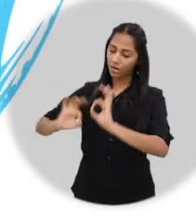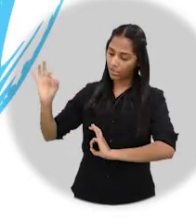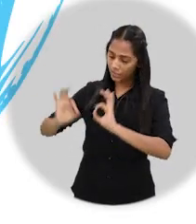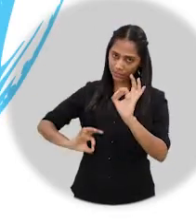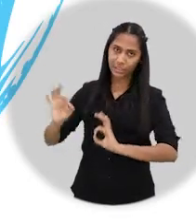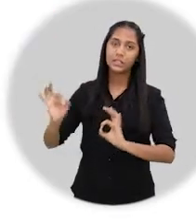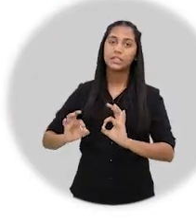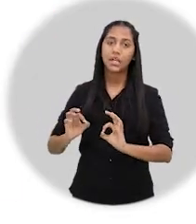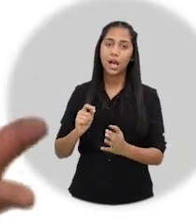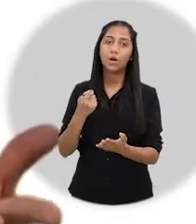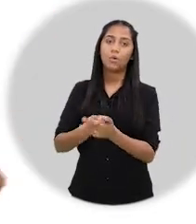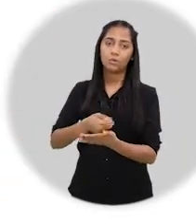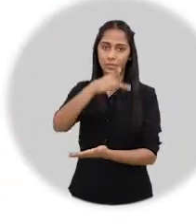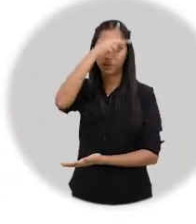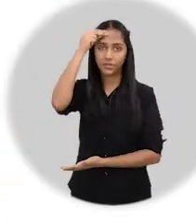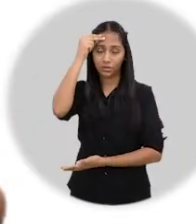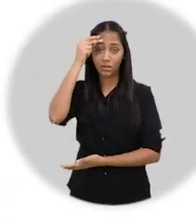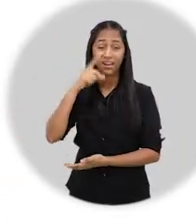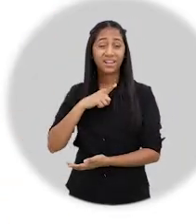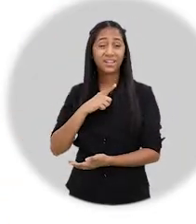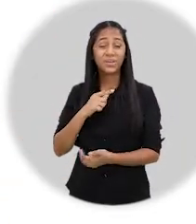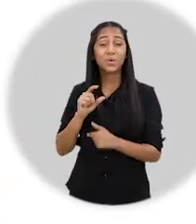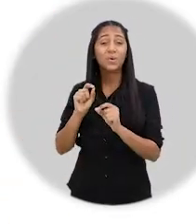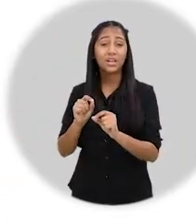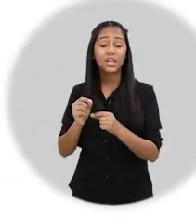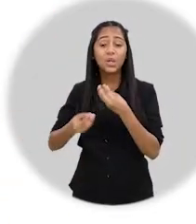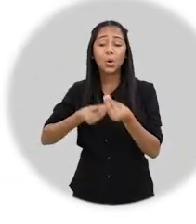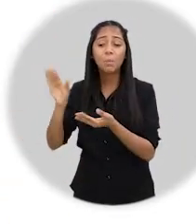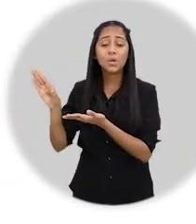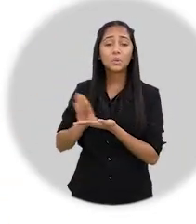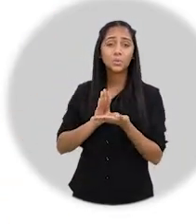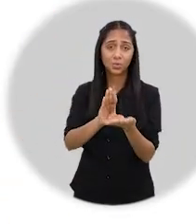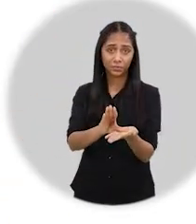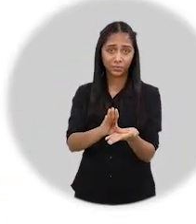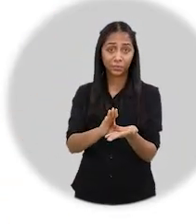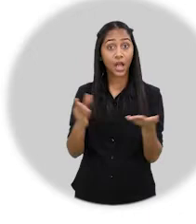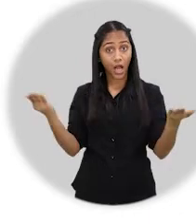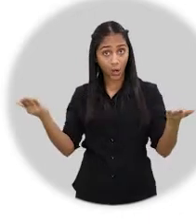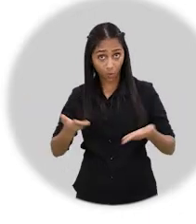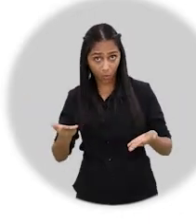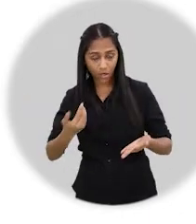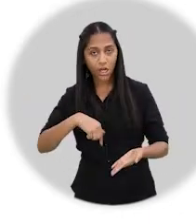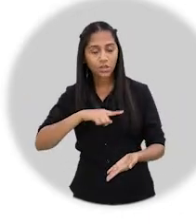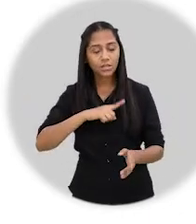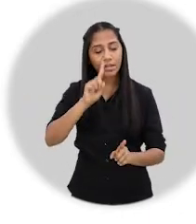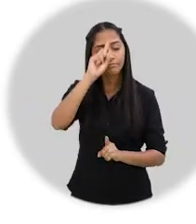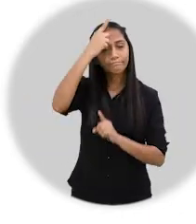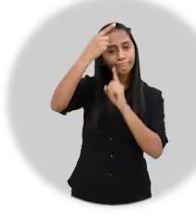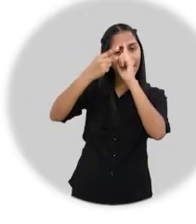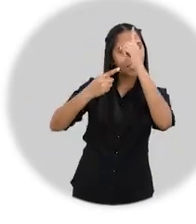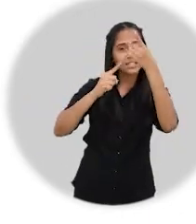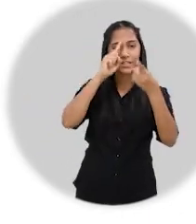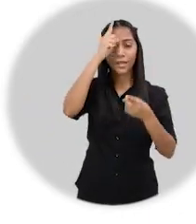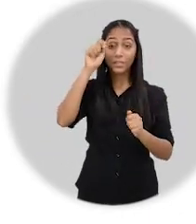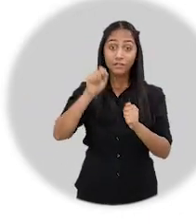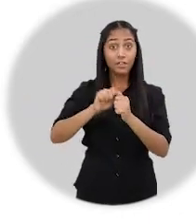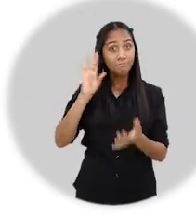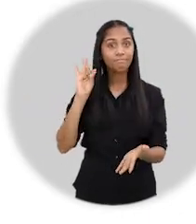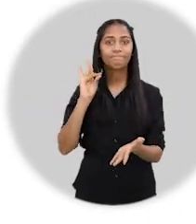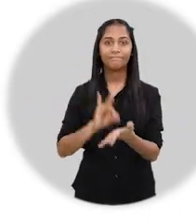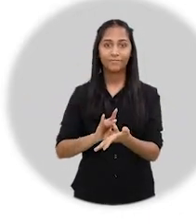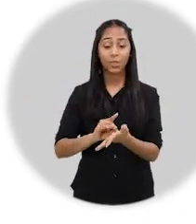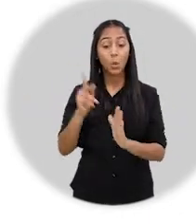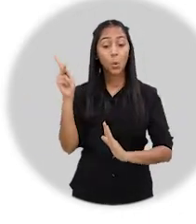da prefeitura e recuperar a capacidade de investir. Agora, nós que idealizamos e